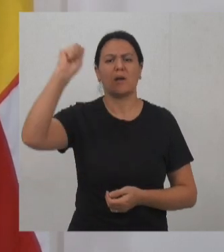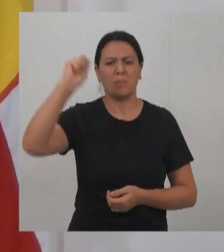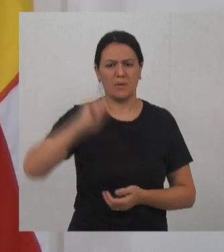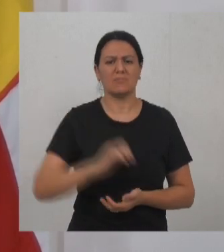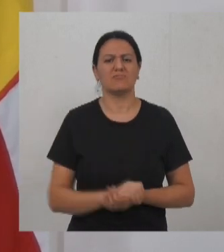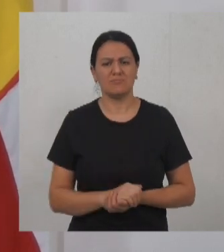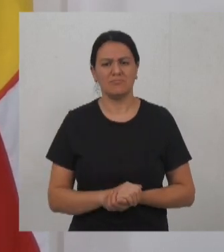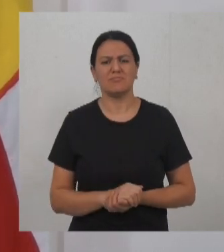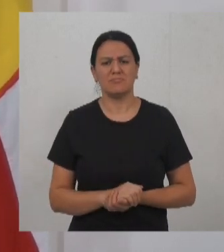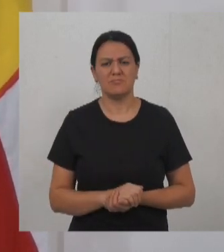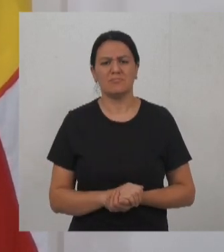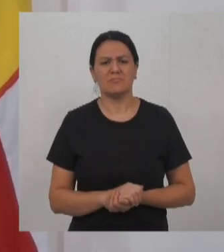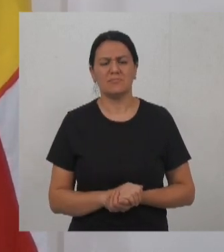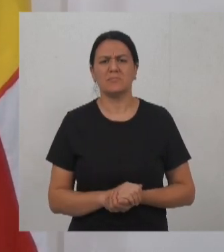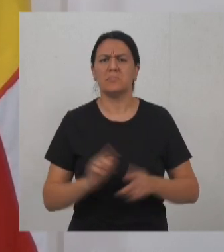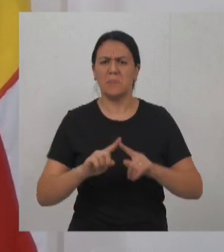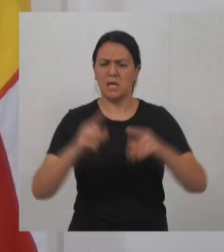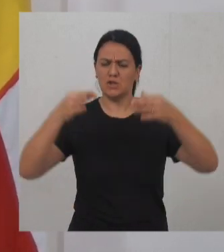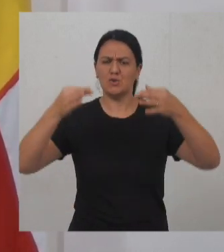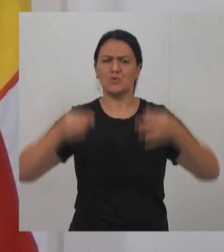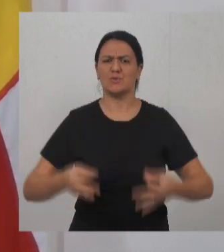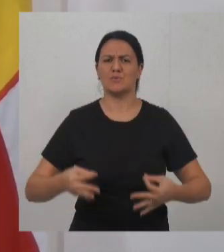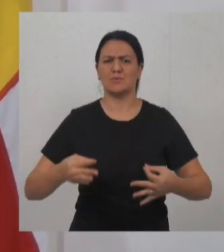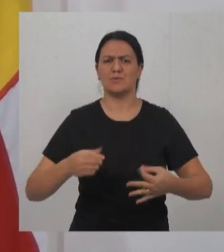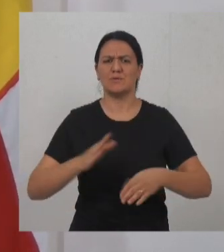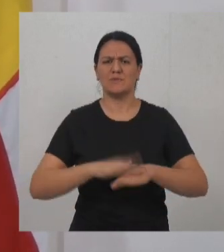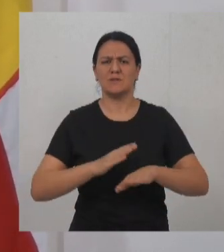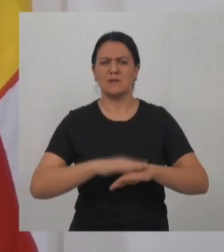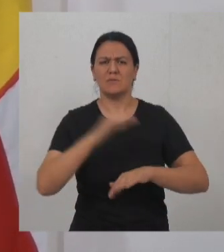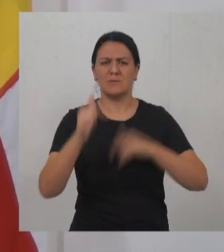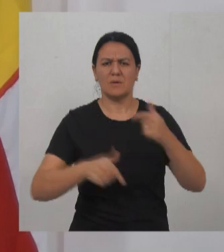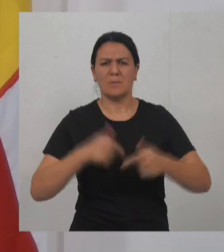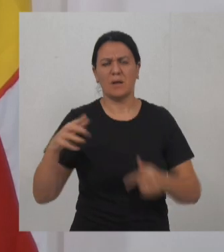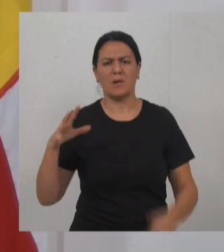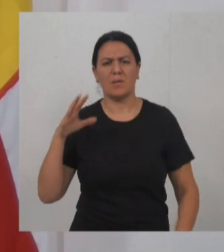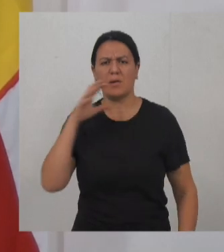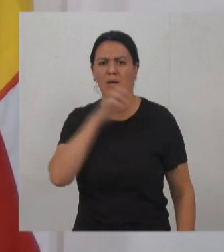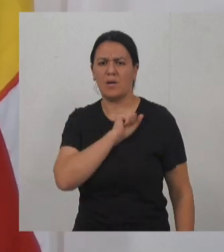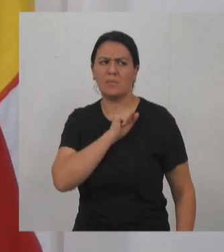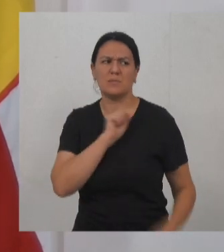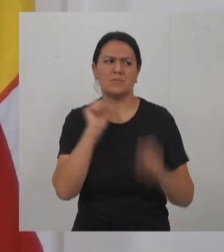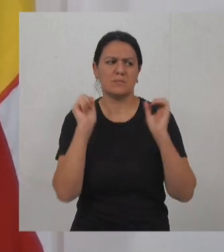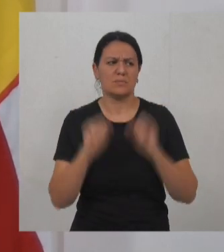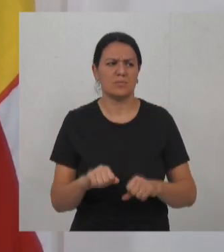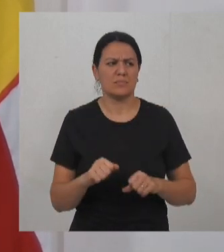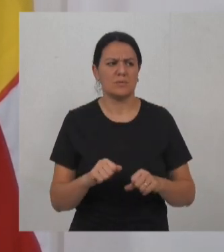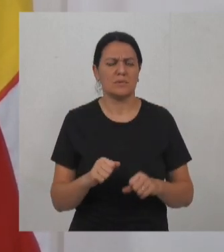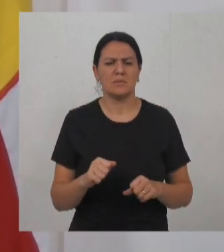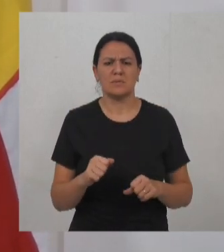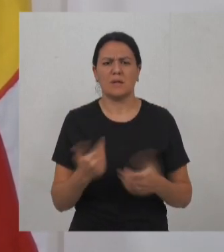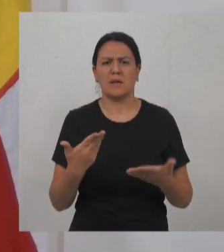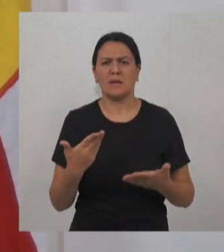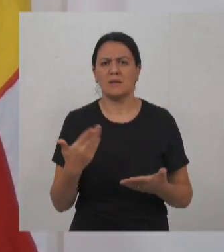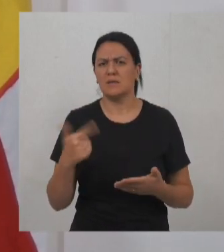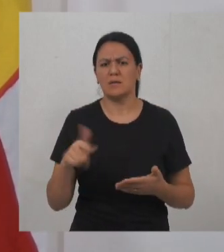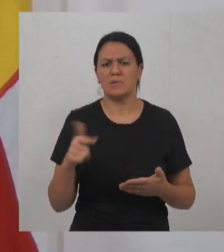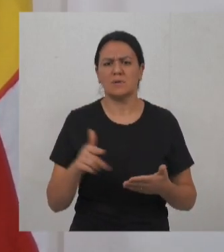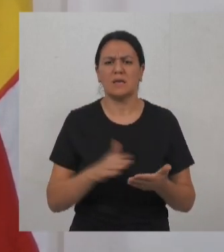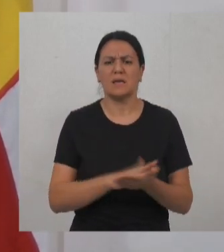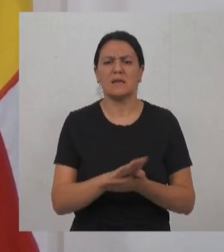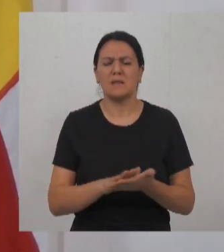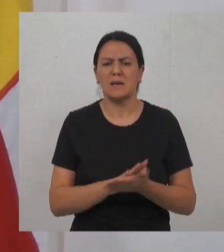um processo justo. Através de um trabalho rápido e eficiente, impede-se abusos ou excessos durante a campanha,